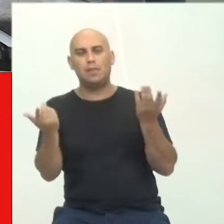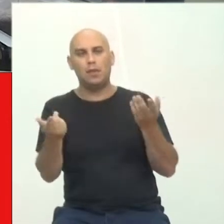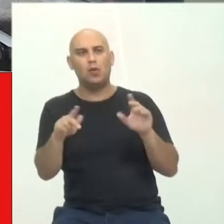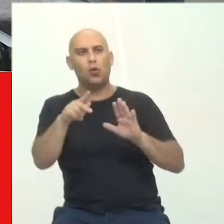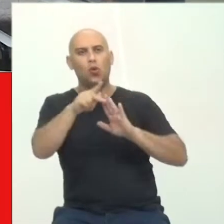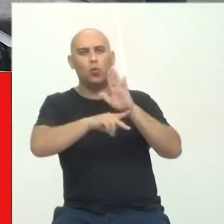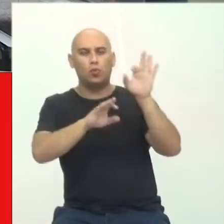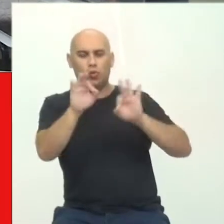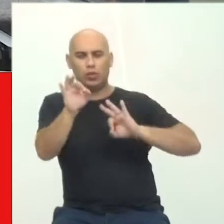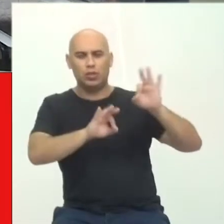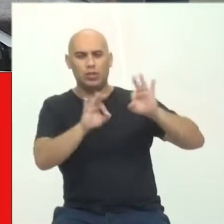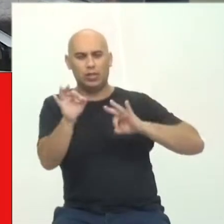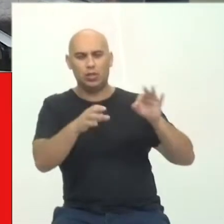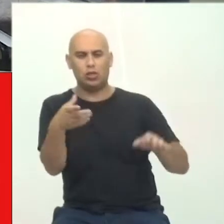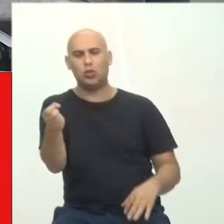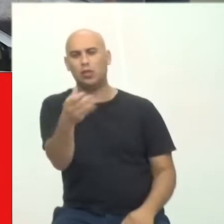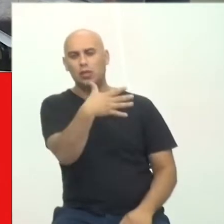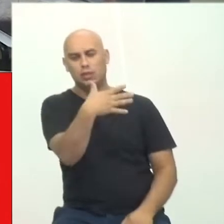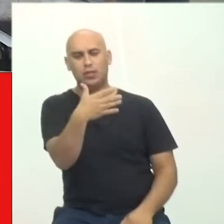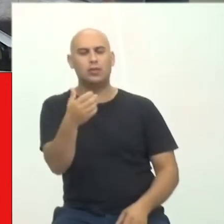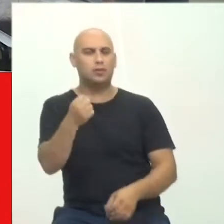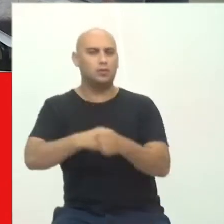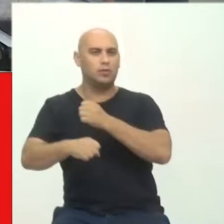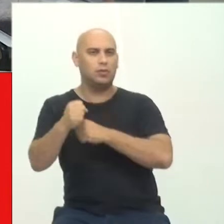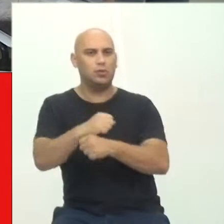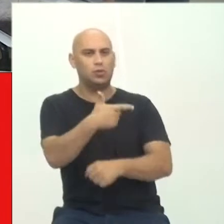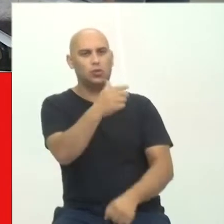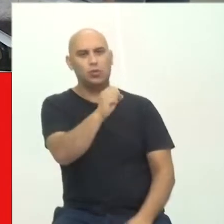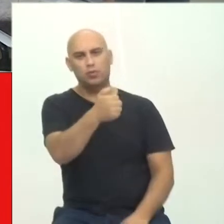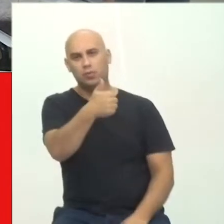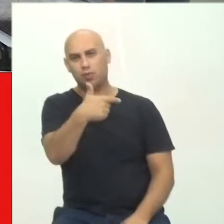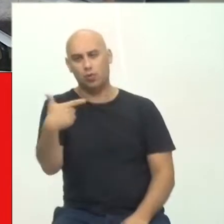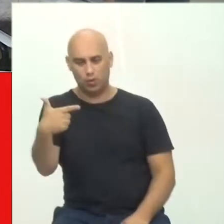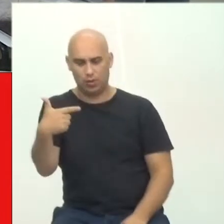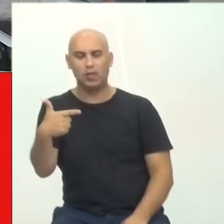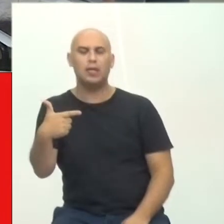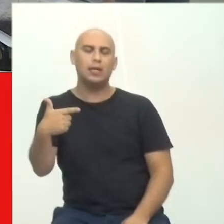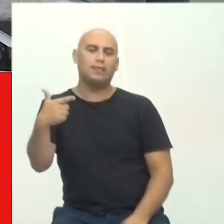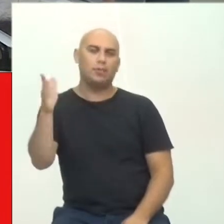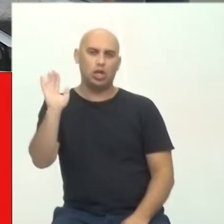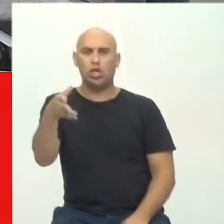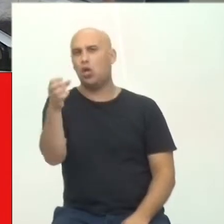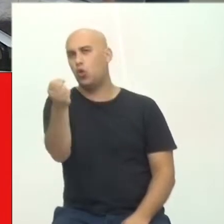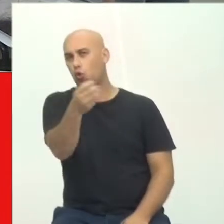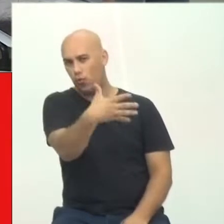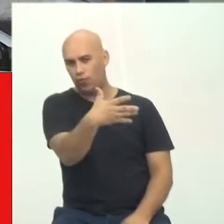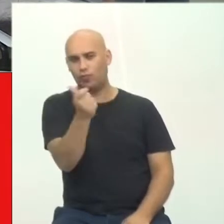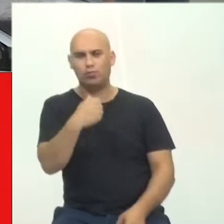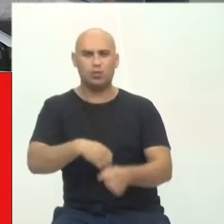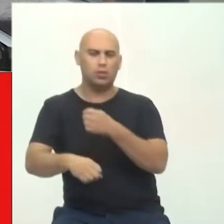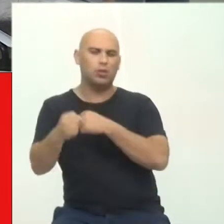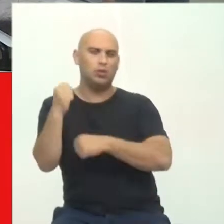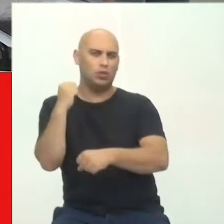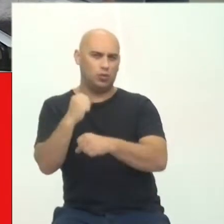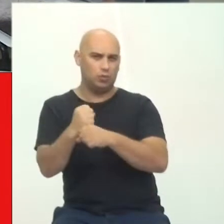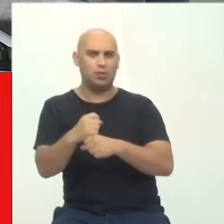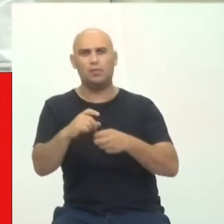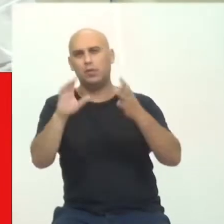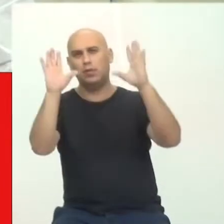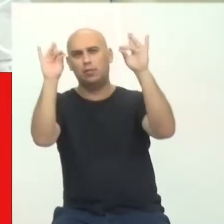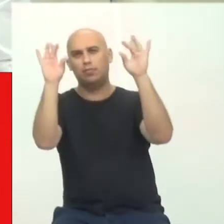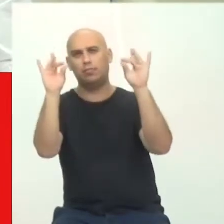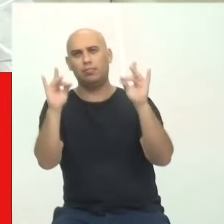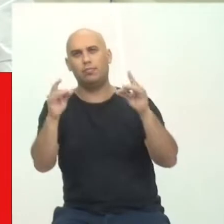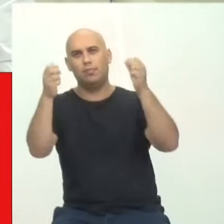realizado em 2012, que a Unesc acabou fazendo uma atualização, ocorreu no ano passado. Eles vão passar mais detalhes para nós, então